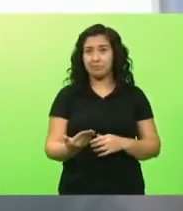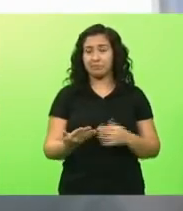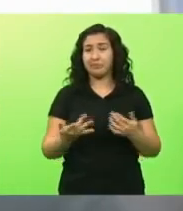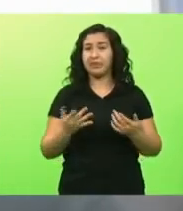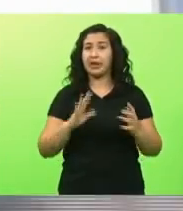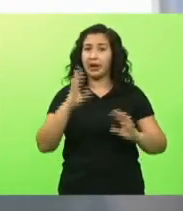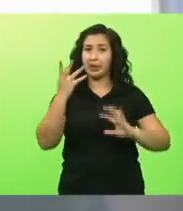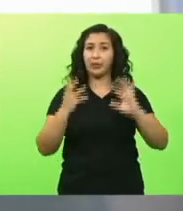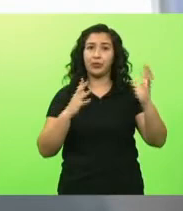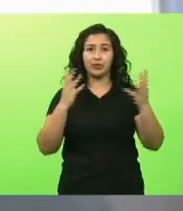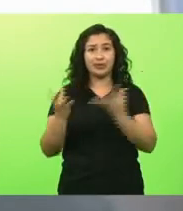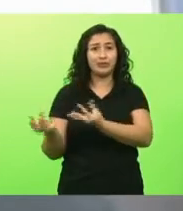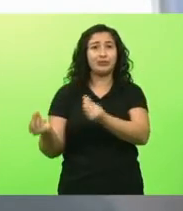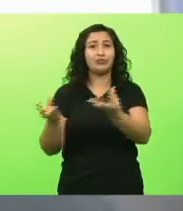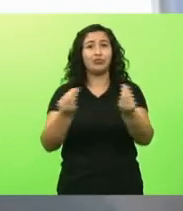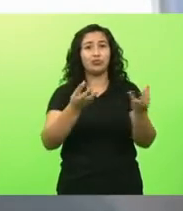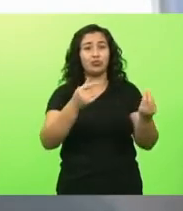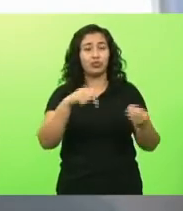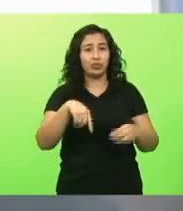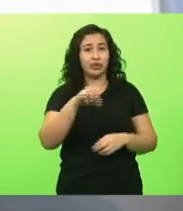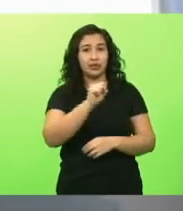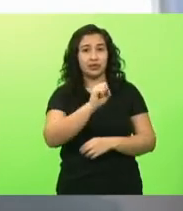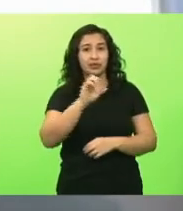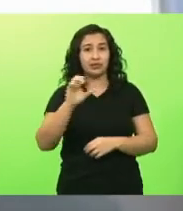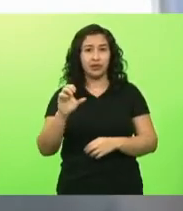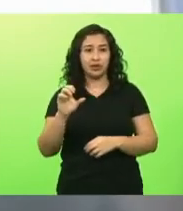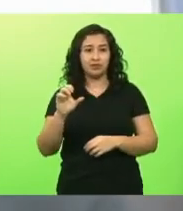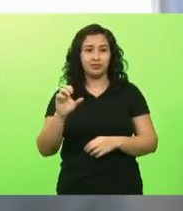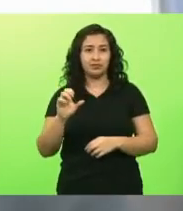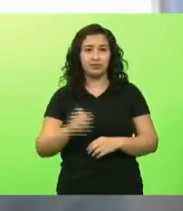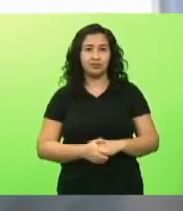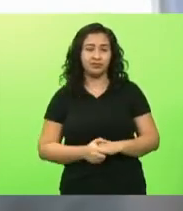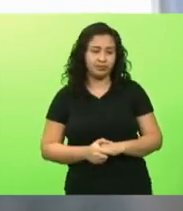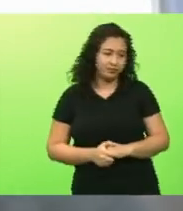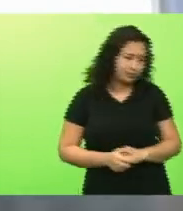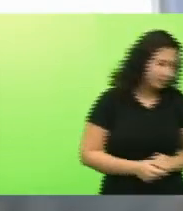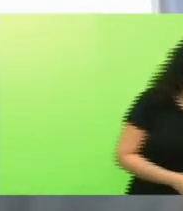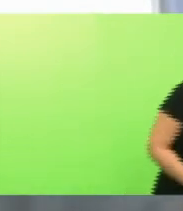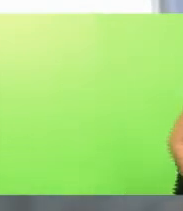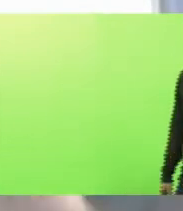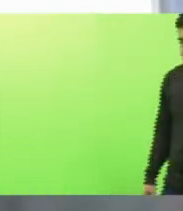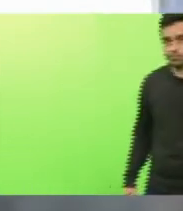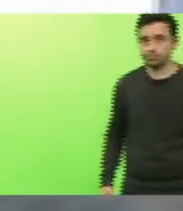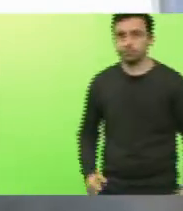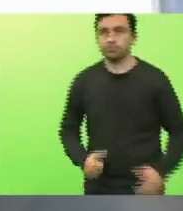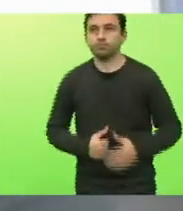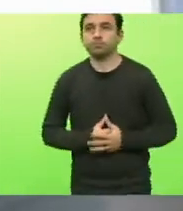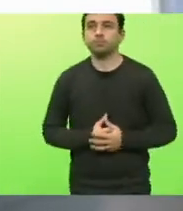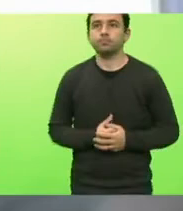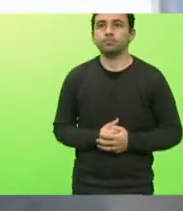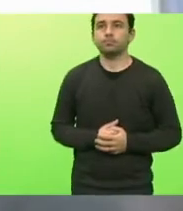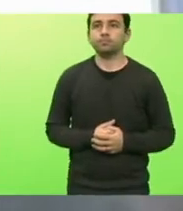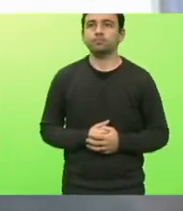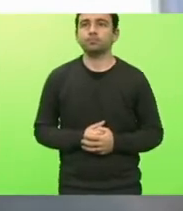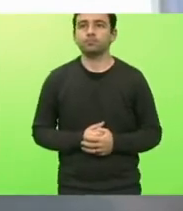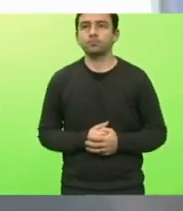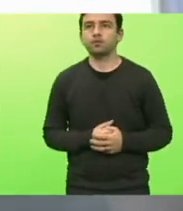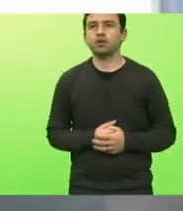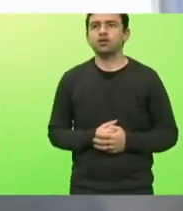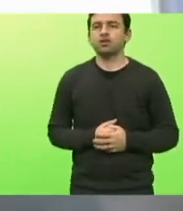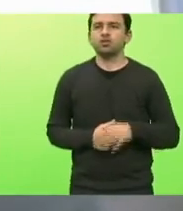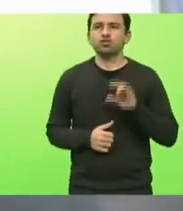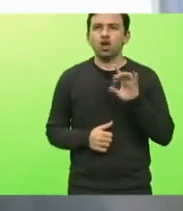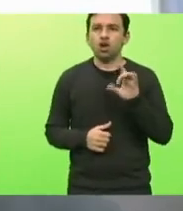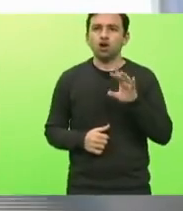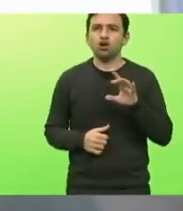se multiplicando no nosso estado. Não é só a chuva e o vento que